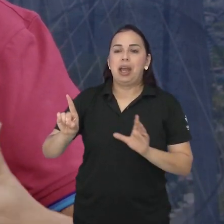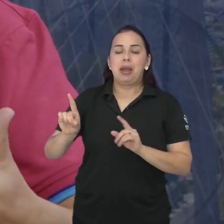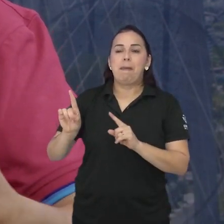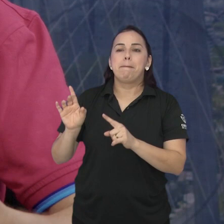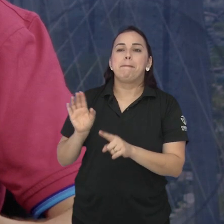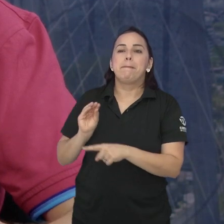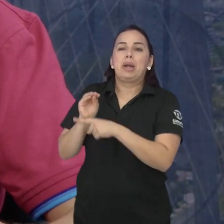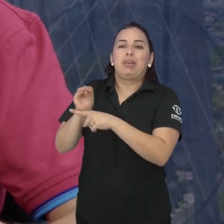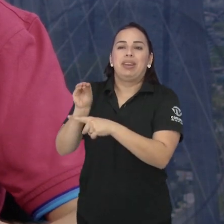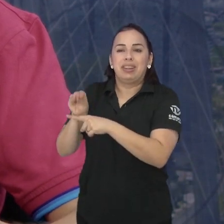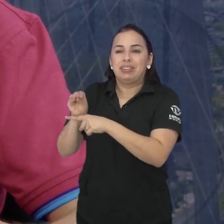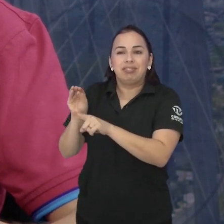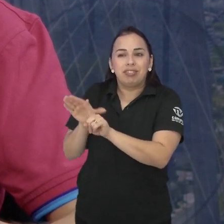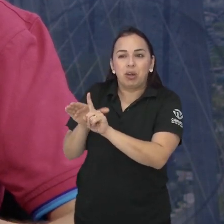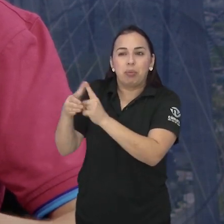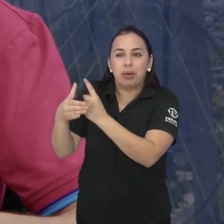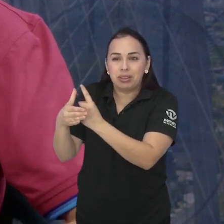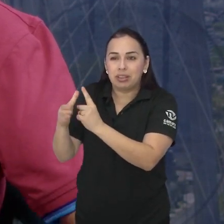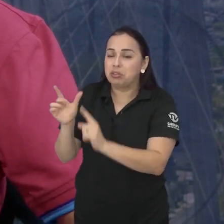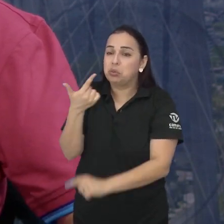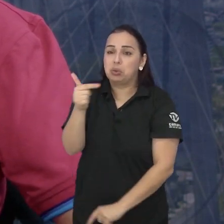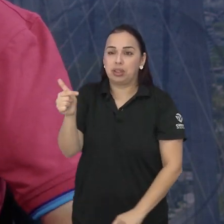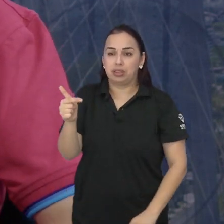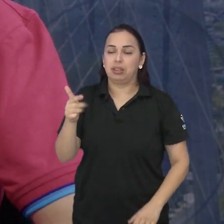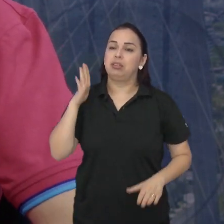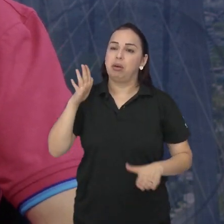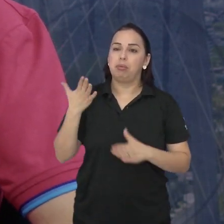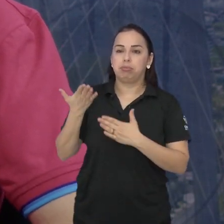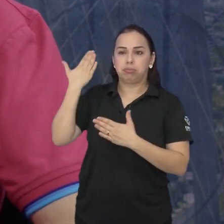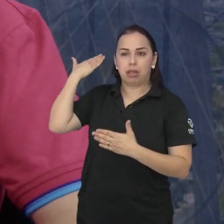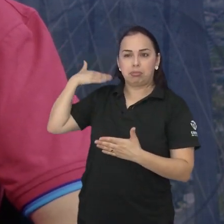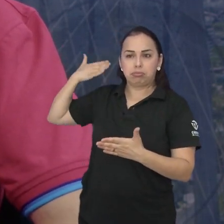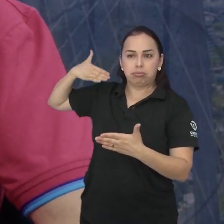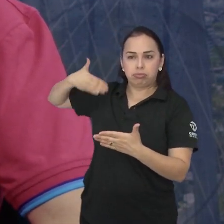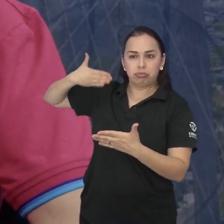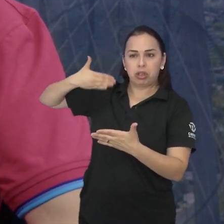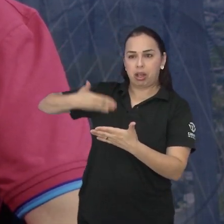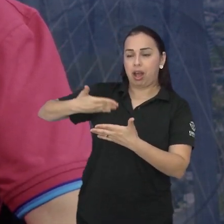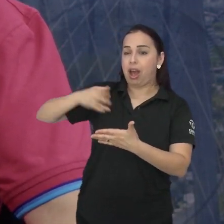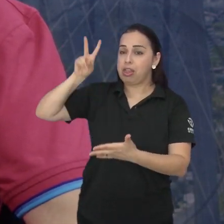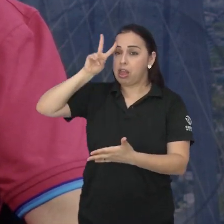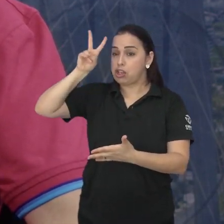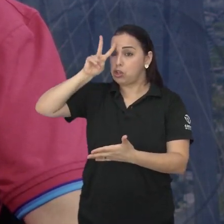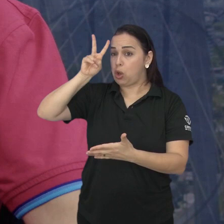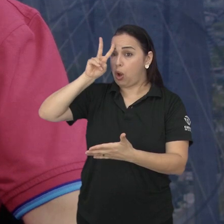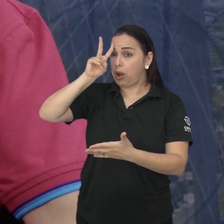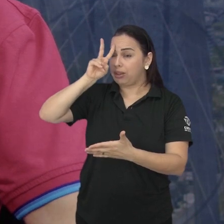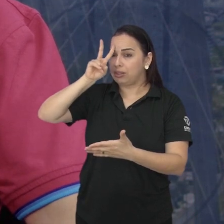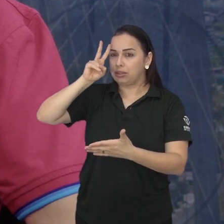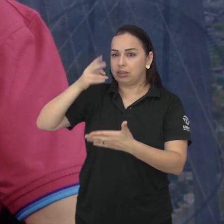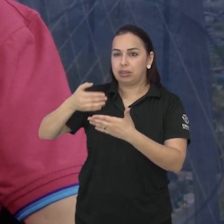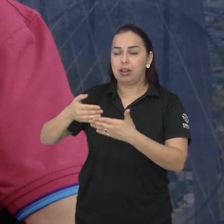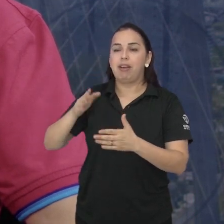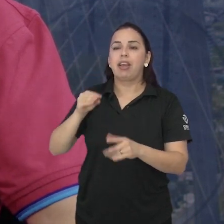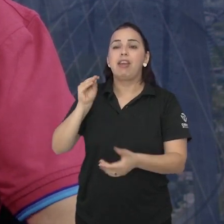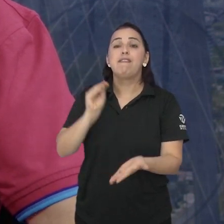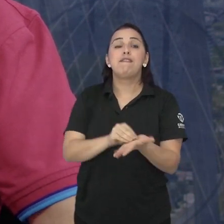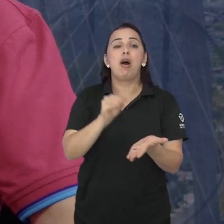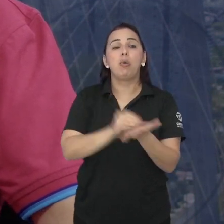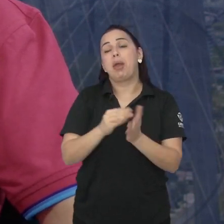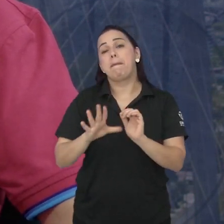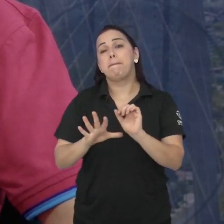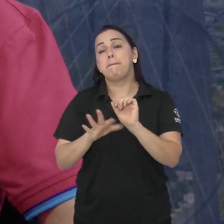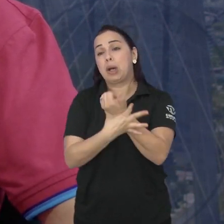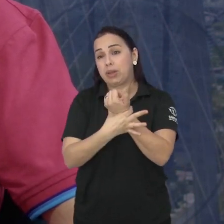mais desprotegidos socialmente. Então, a história da vivência, da convivência, da sobrevivência, ela está ligada à